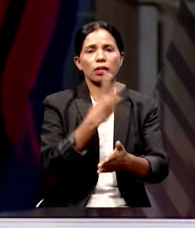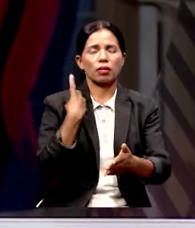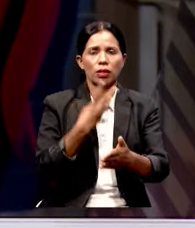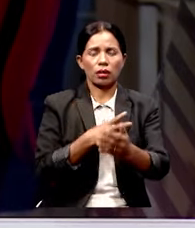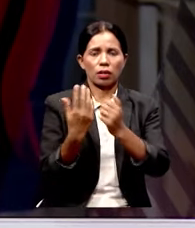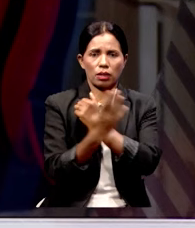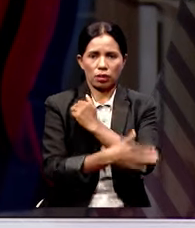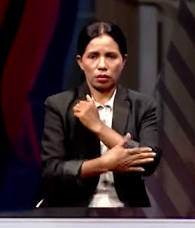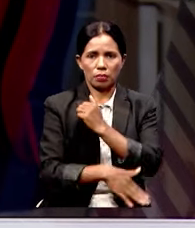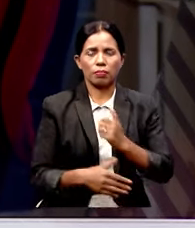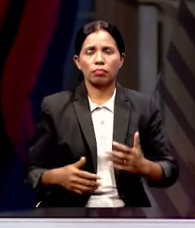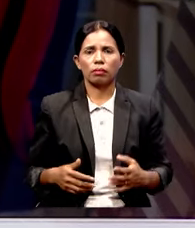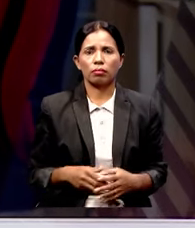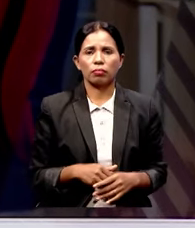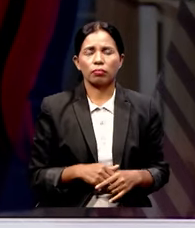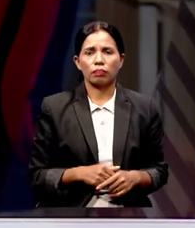nacional.